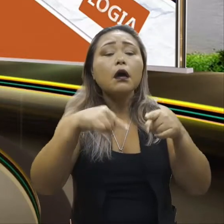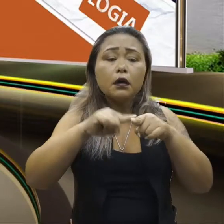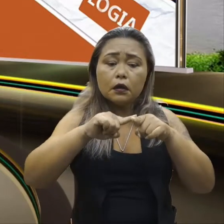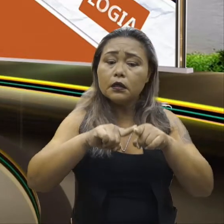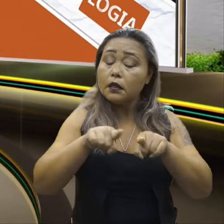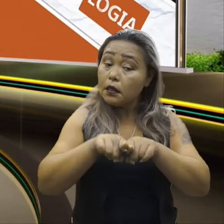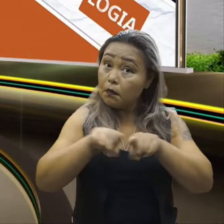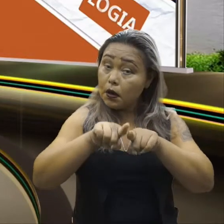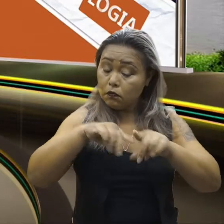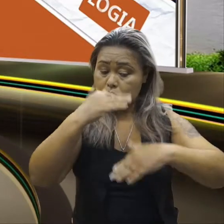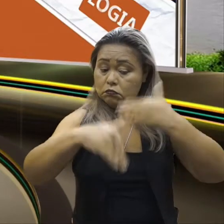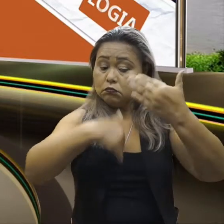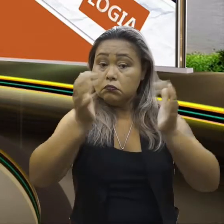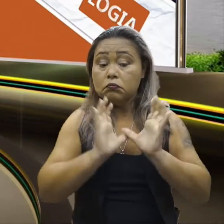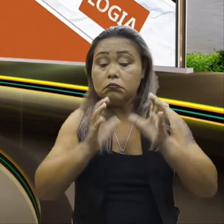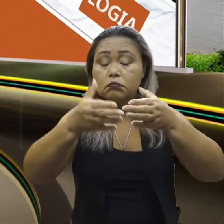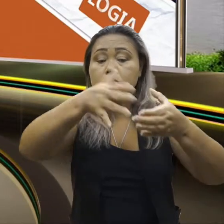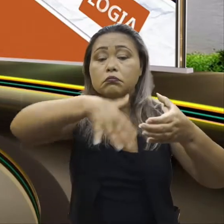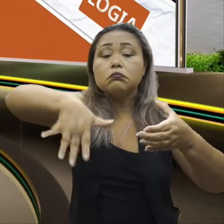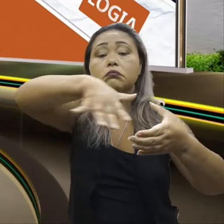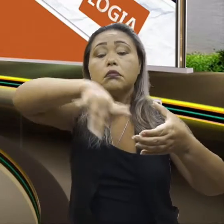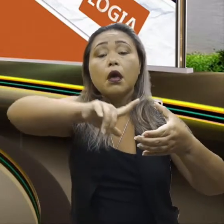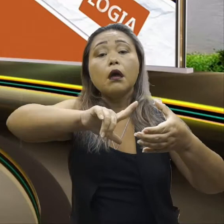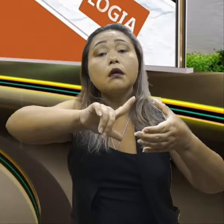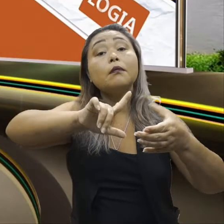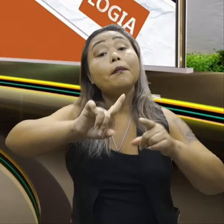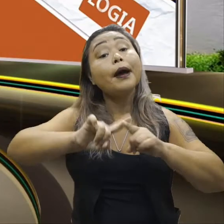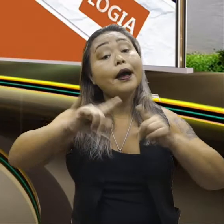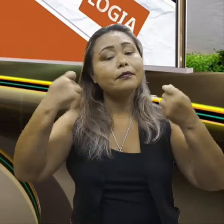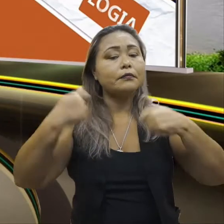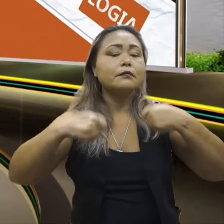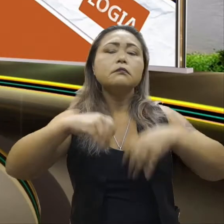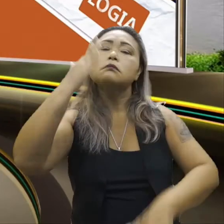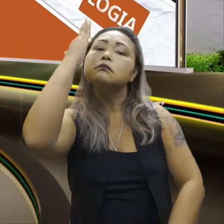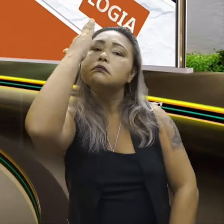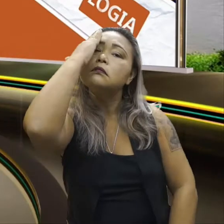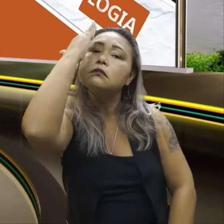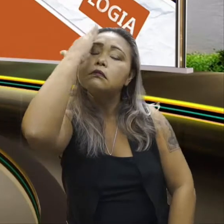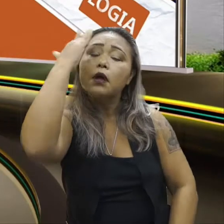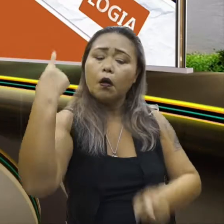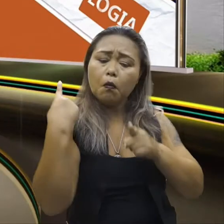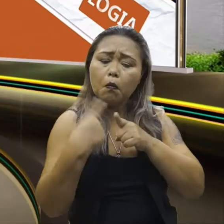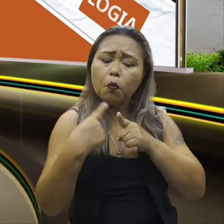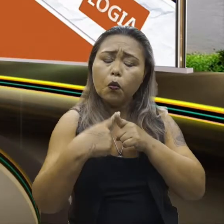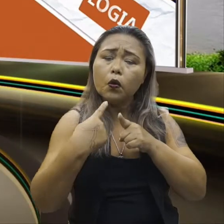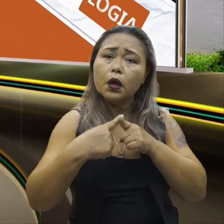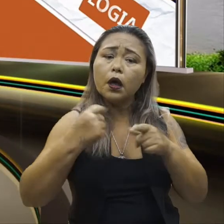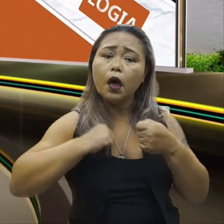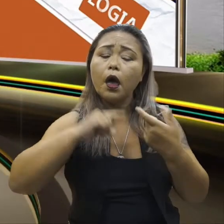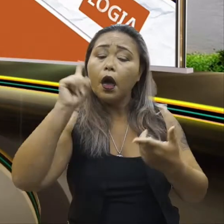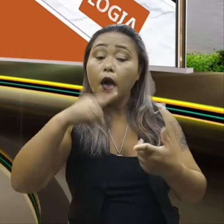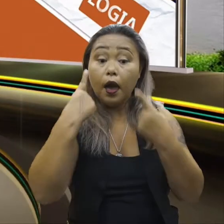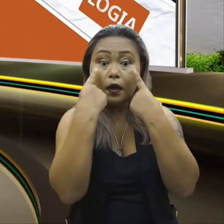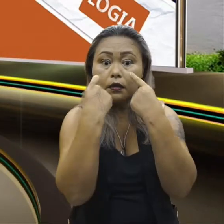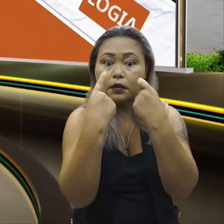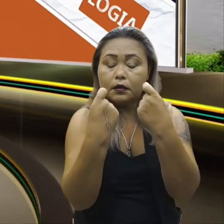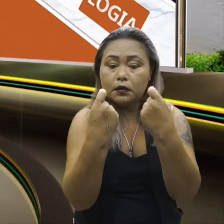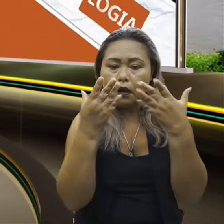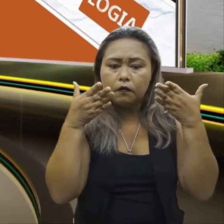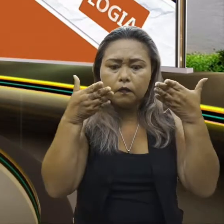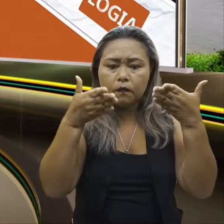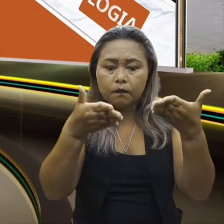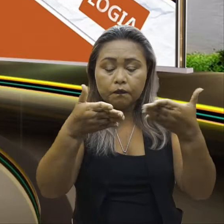coletivo. Então, para isso a gente precisa entender por que é uma maneira interessante para os